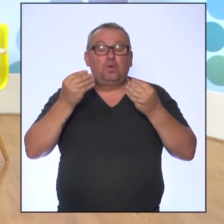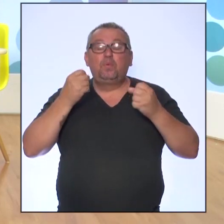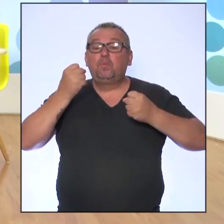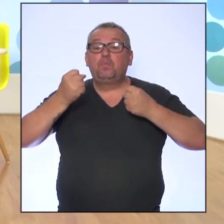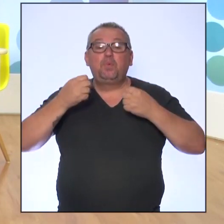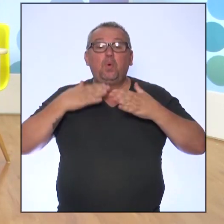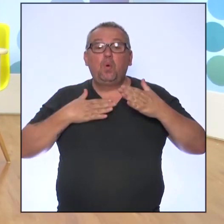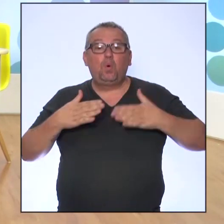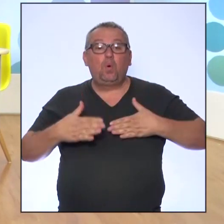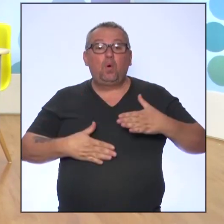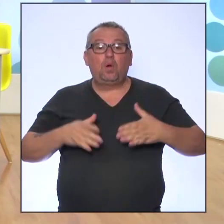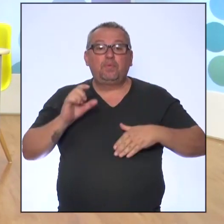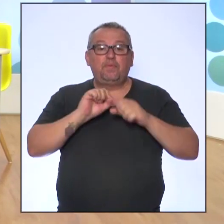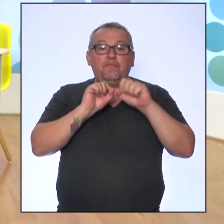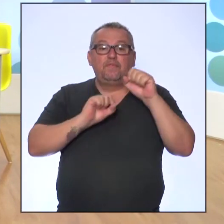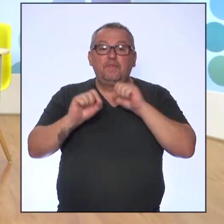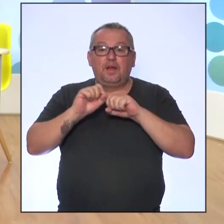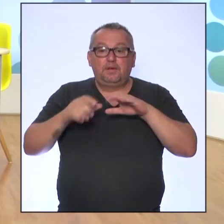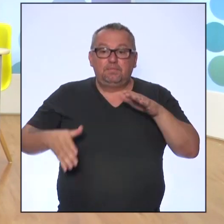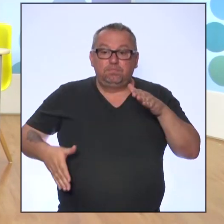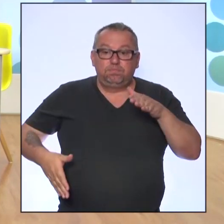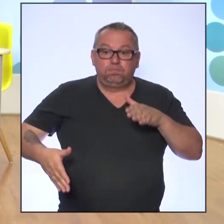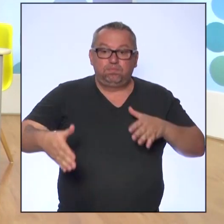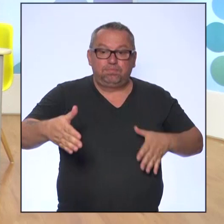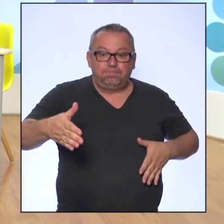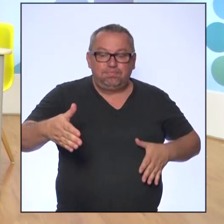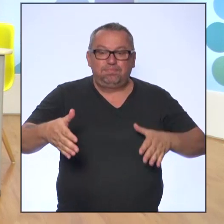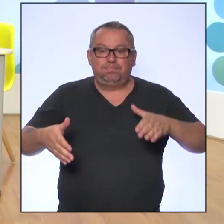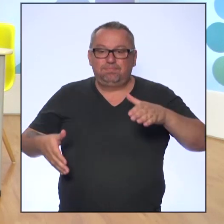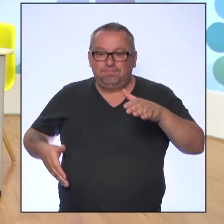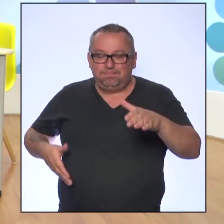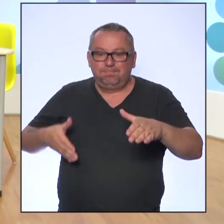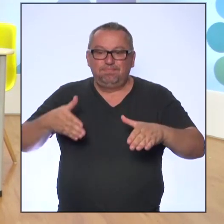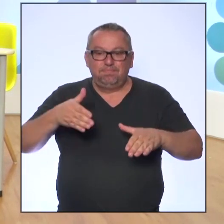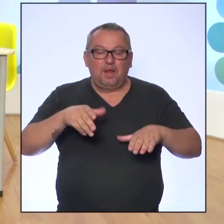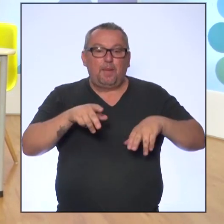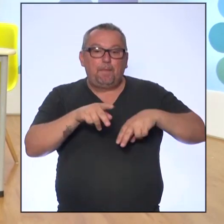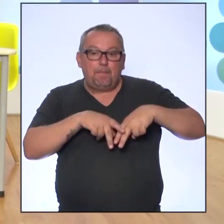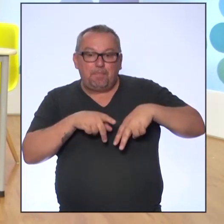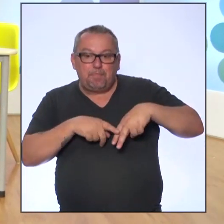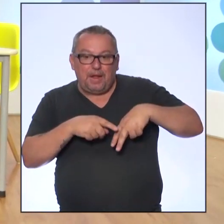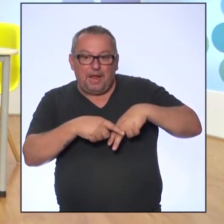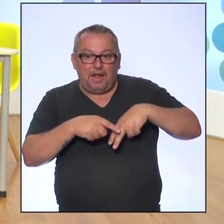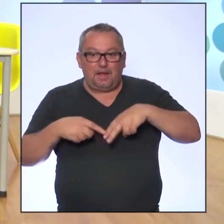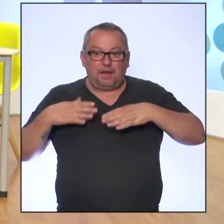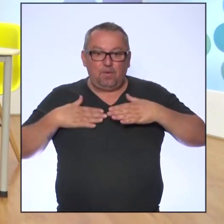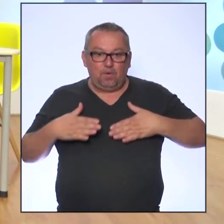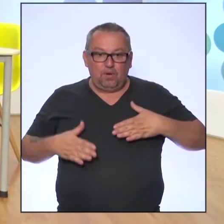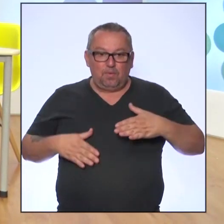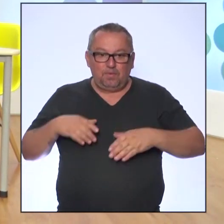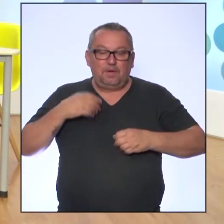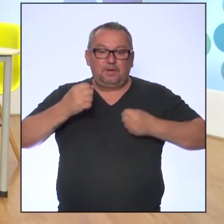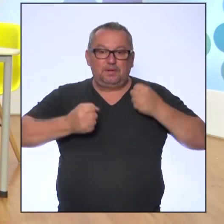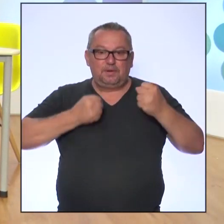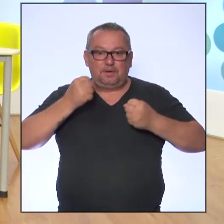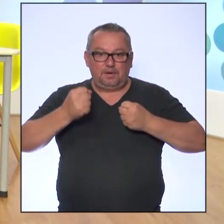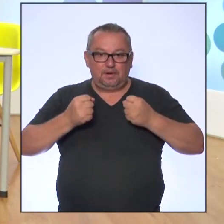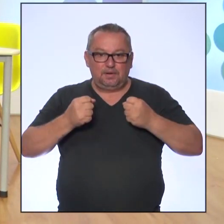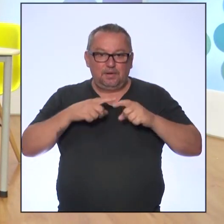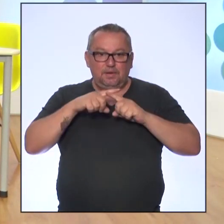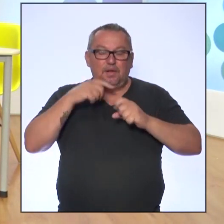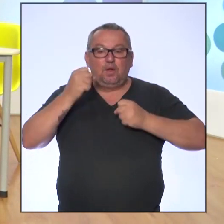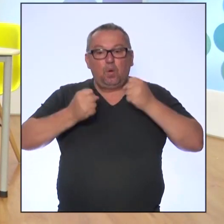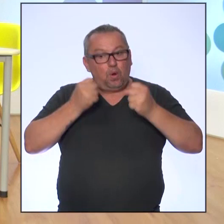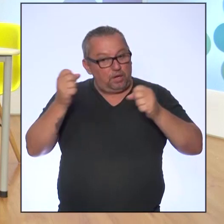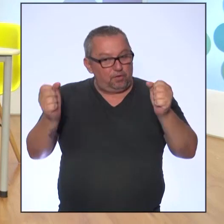correr? Percebe-se. Como que o braço se movimenta, como que as pernas, né? O tronco. Vamos lá? Sam, mas tem que correr junto,